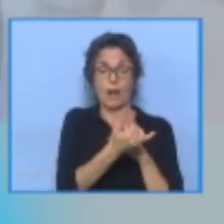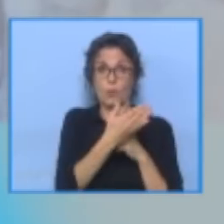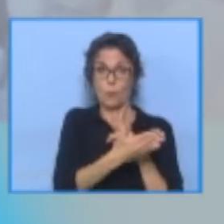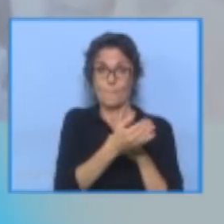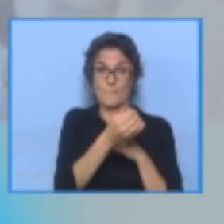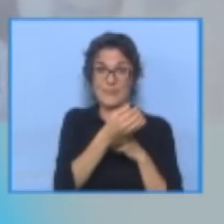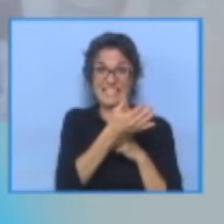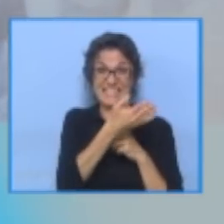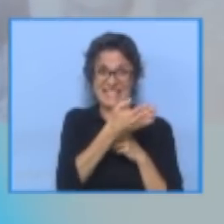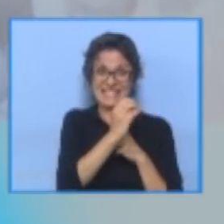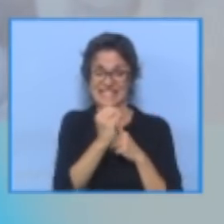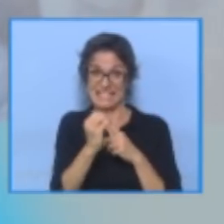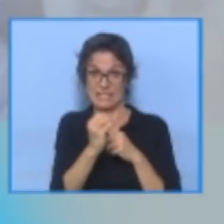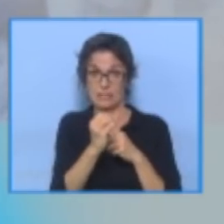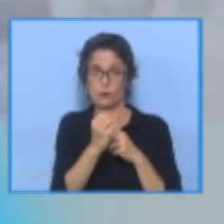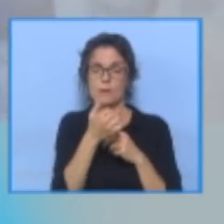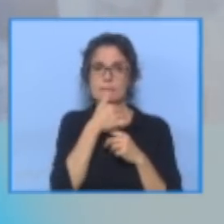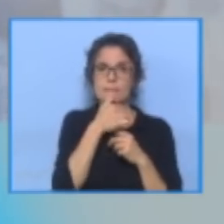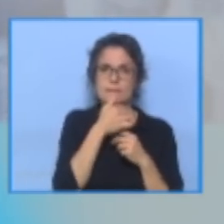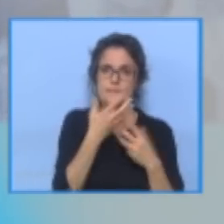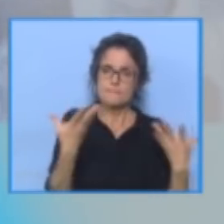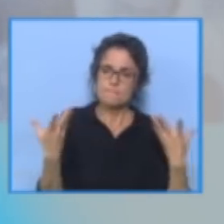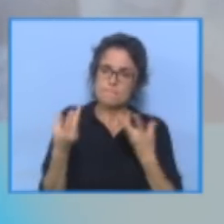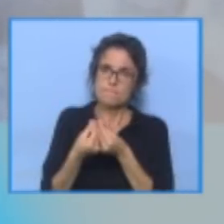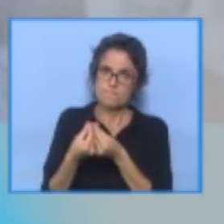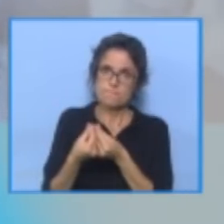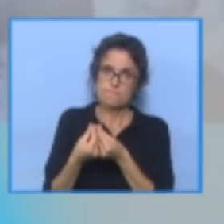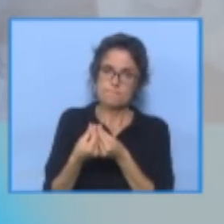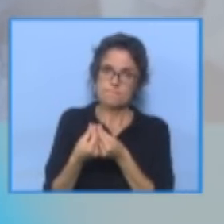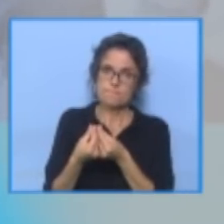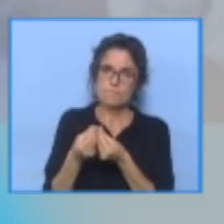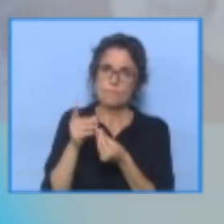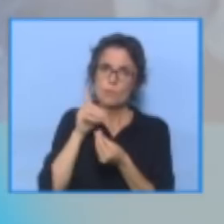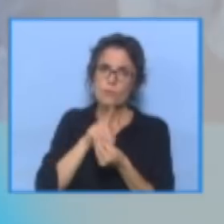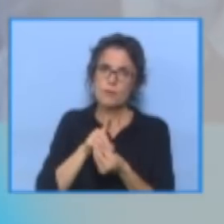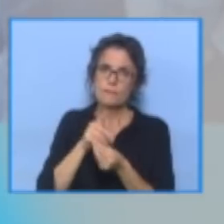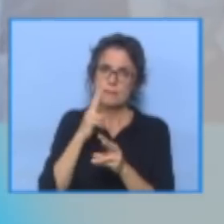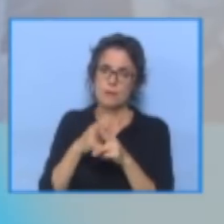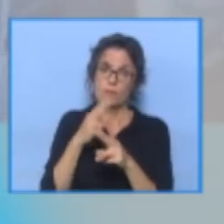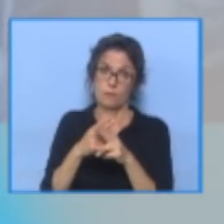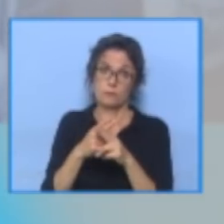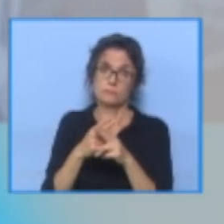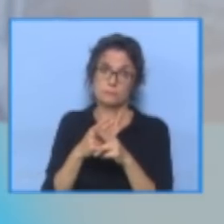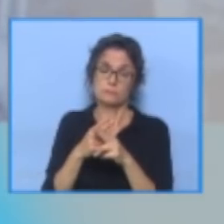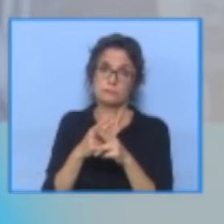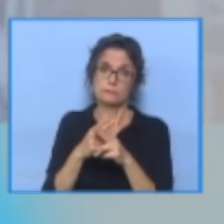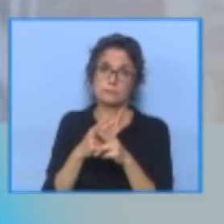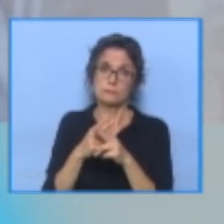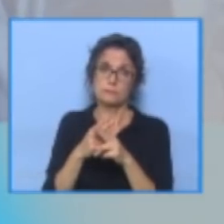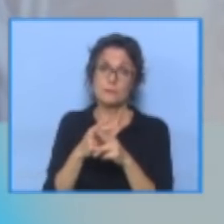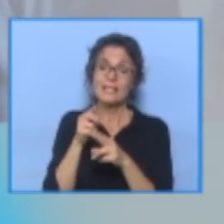atrás, decidiu unir-se novamente a prestar fidelidade a Roma, ao Papa, né? E